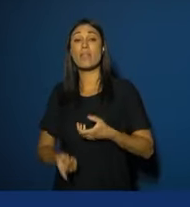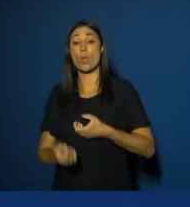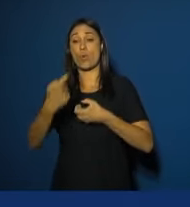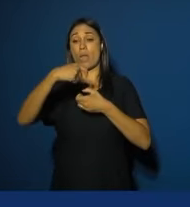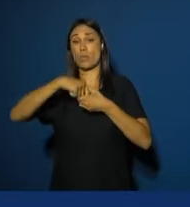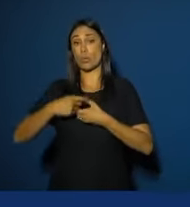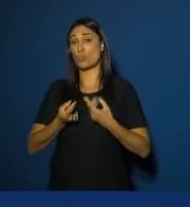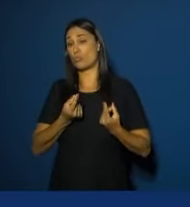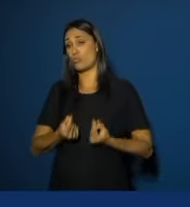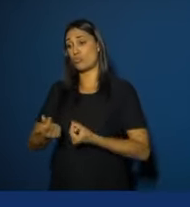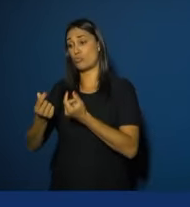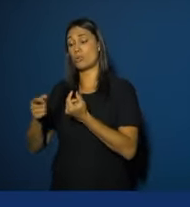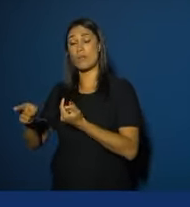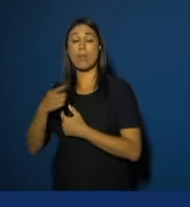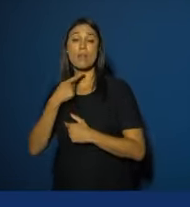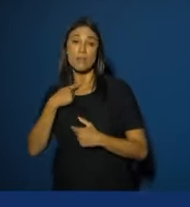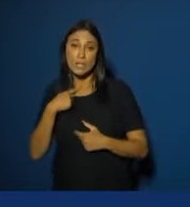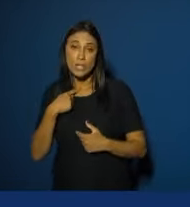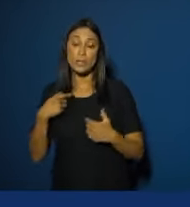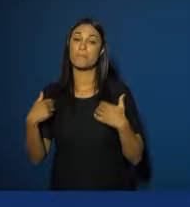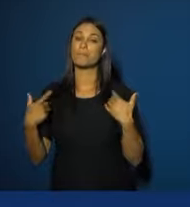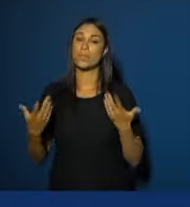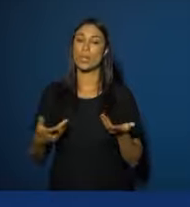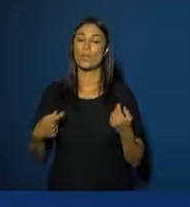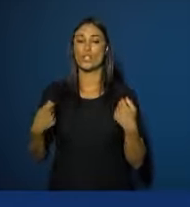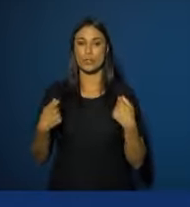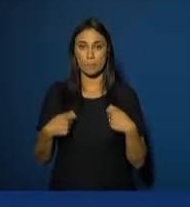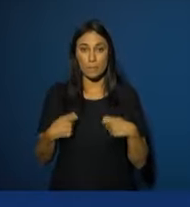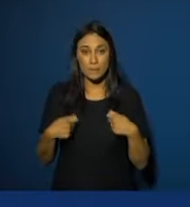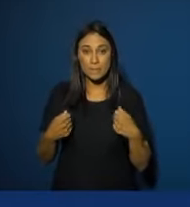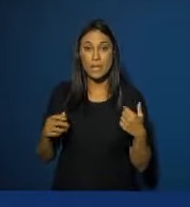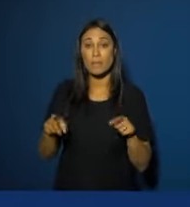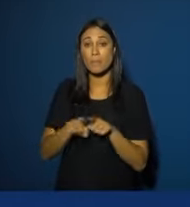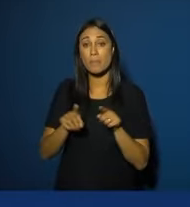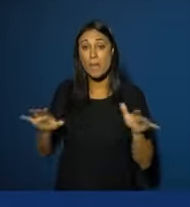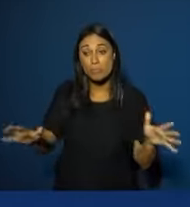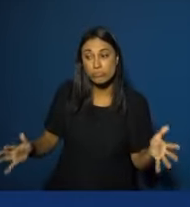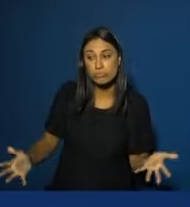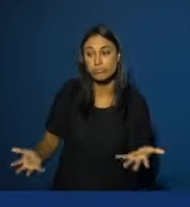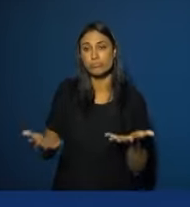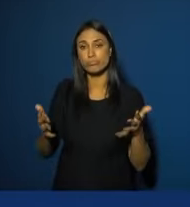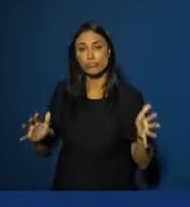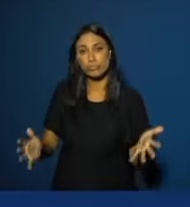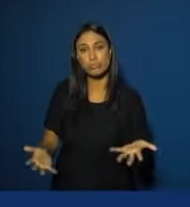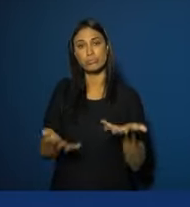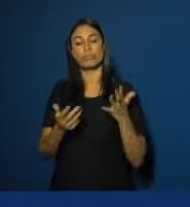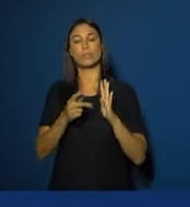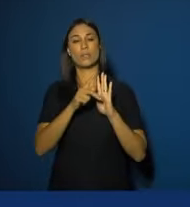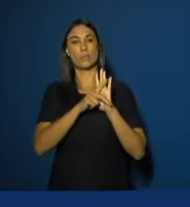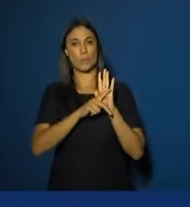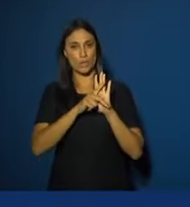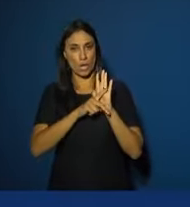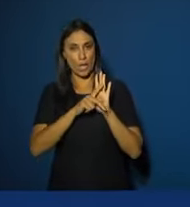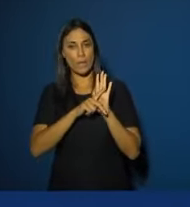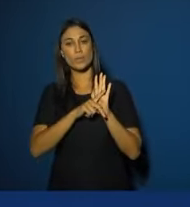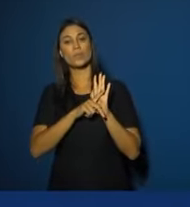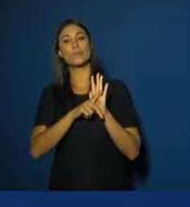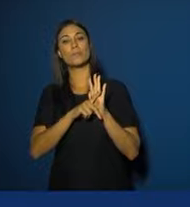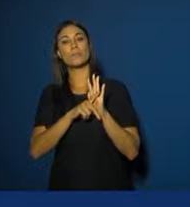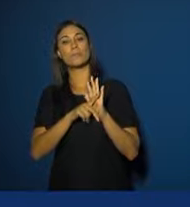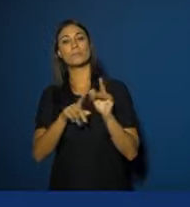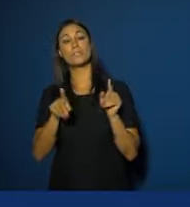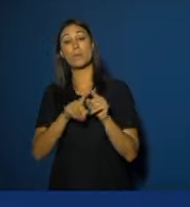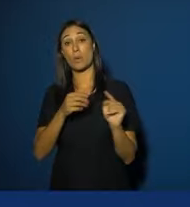que lhe é desejado. Então, é preciso que a gente também estimule a estruturação desses projetos e